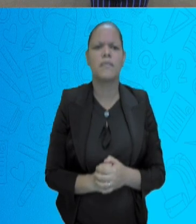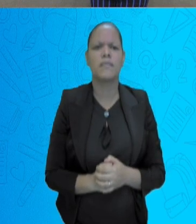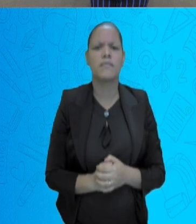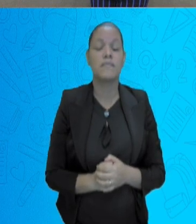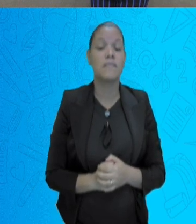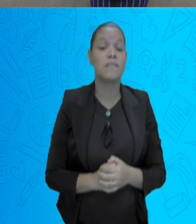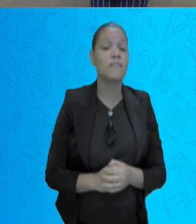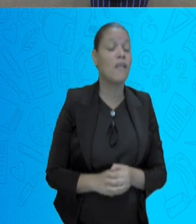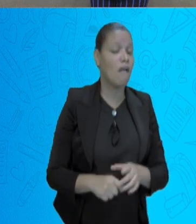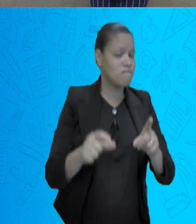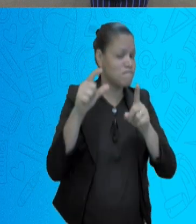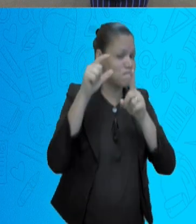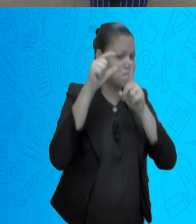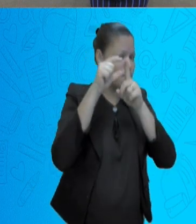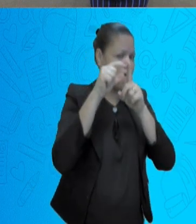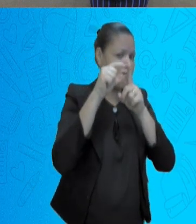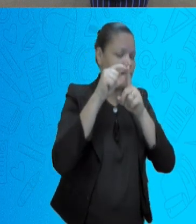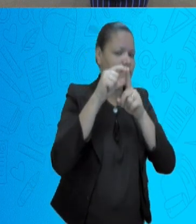Queijo.